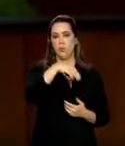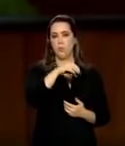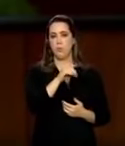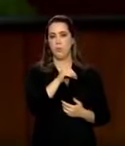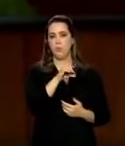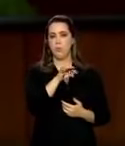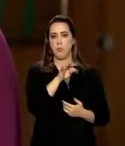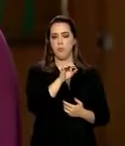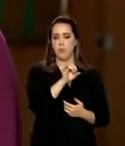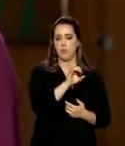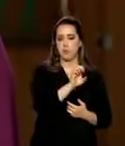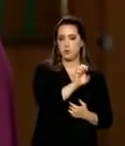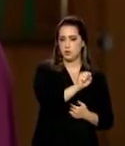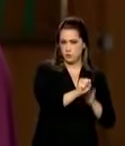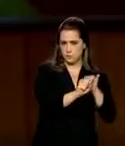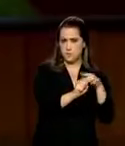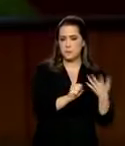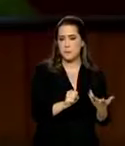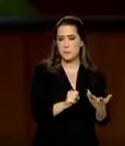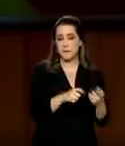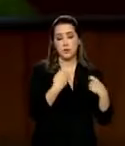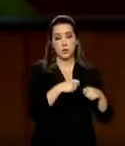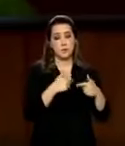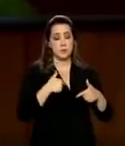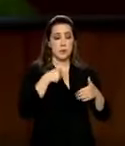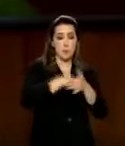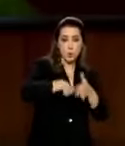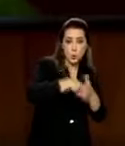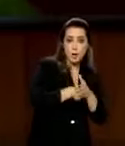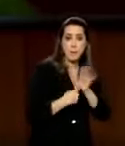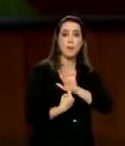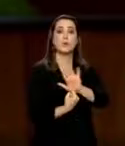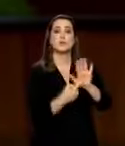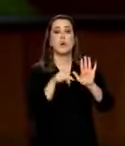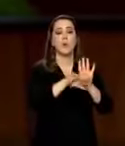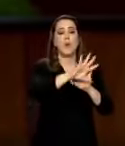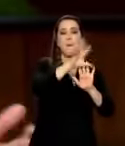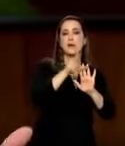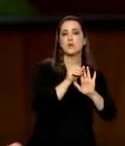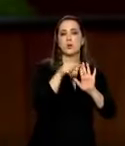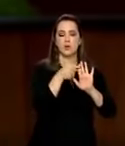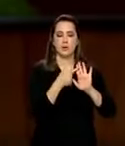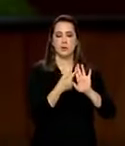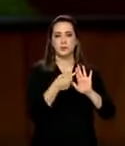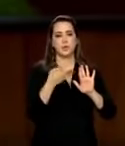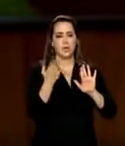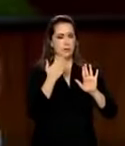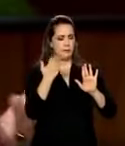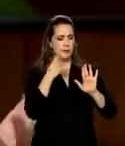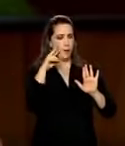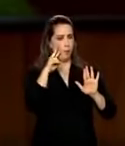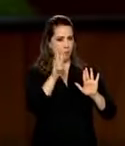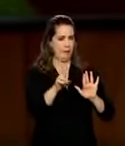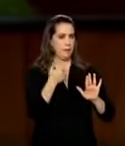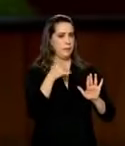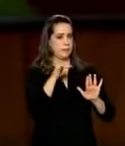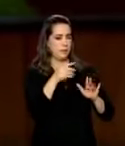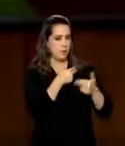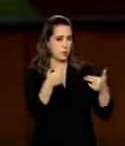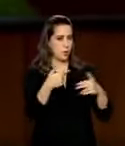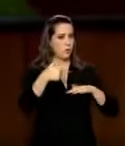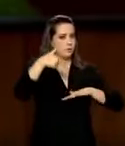que é a Amazônia. Bem, a Amazônia é uma região também riquíssima. Você pega um mapa metalogenético, que tem os metais, né?